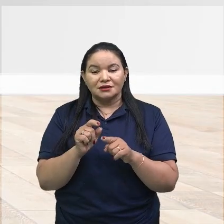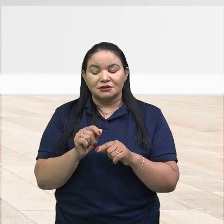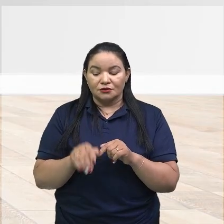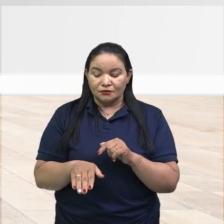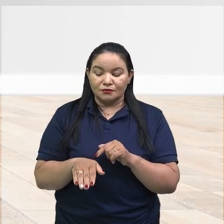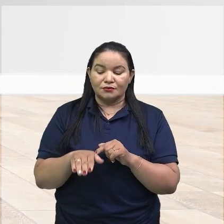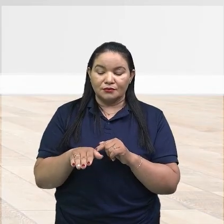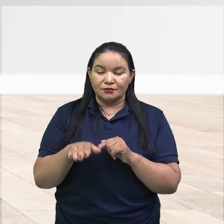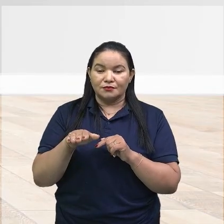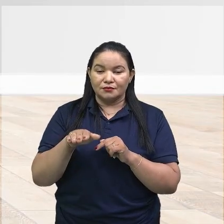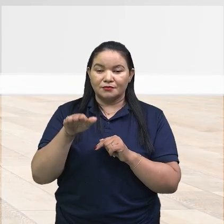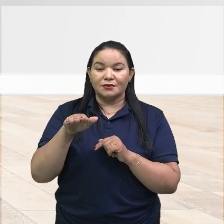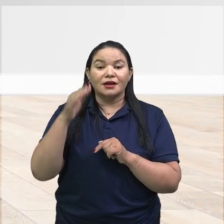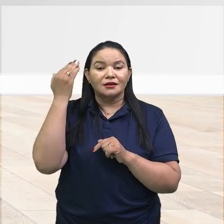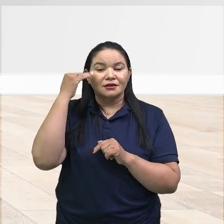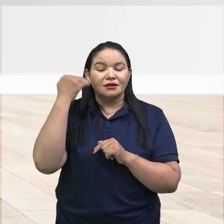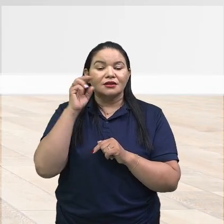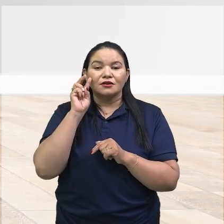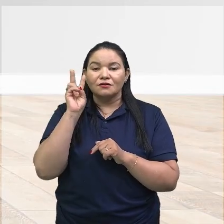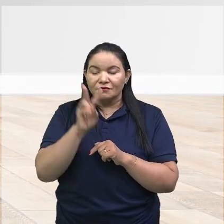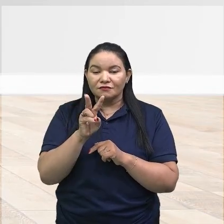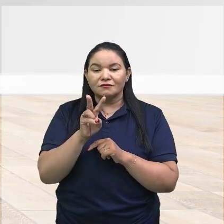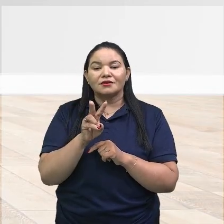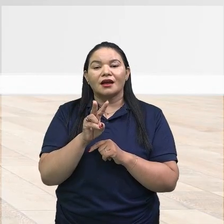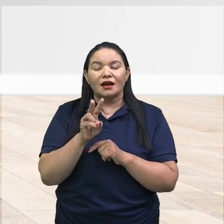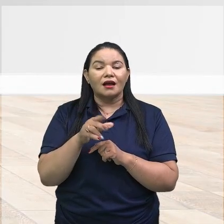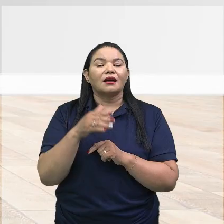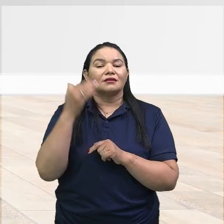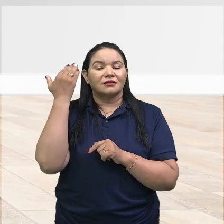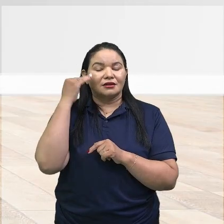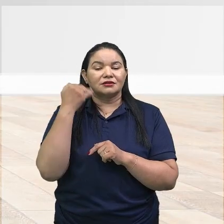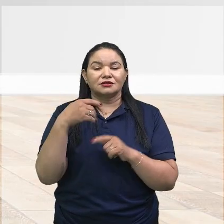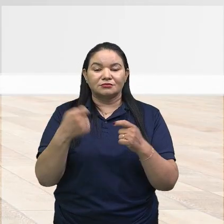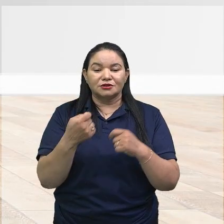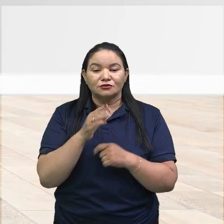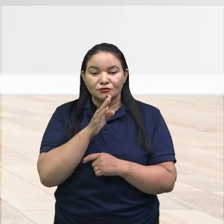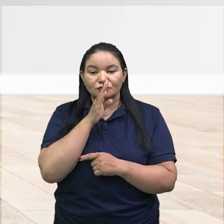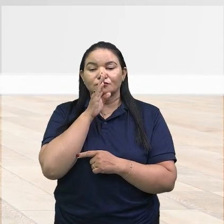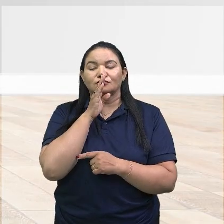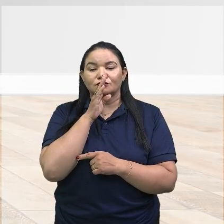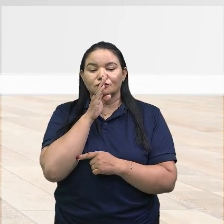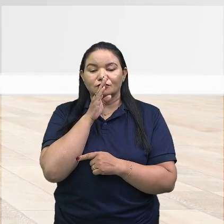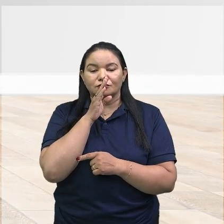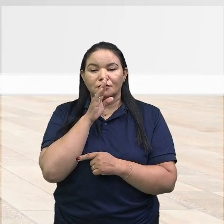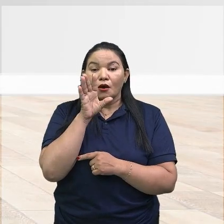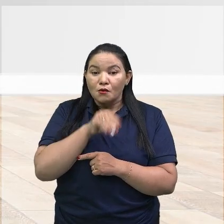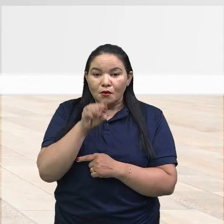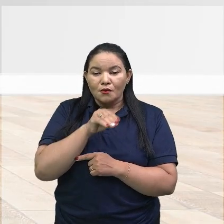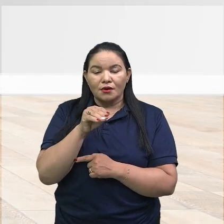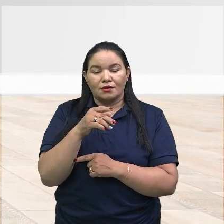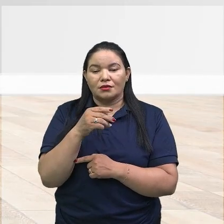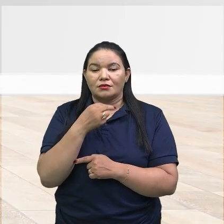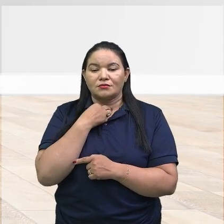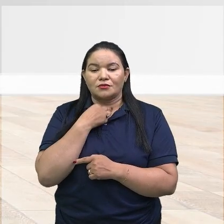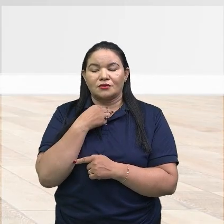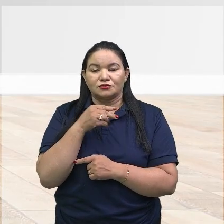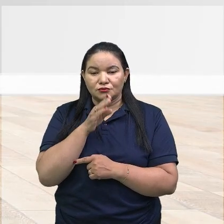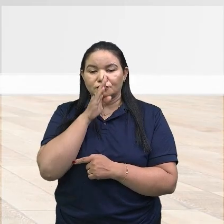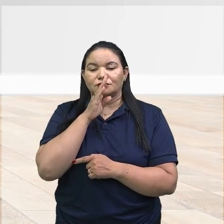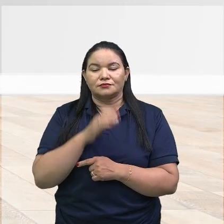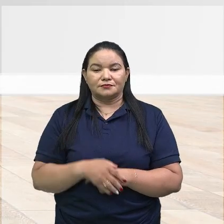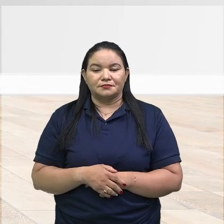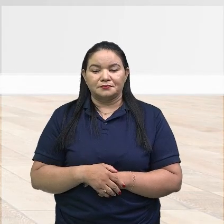ela já começa a entender que essa imagem assim quer dizer que é silêncio, para ficar quietinho. Então, a gente vai desenvolvendo também,